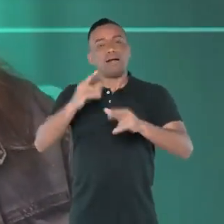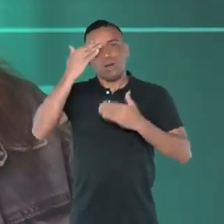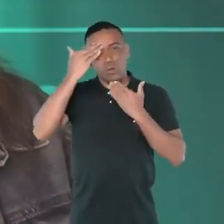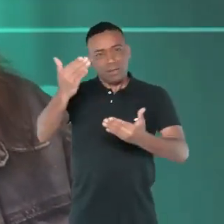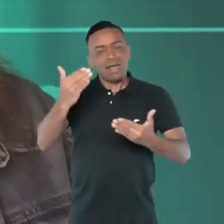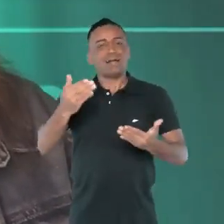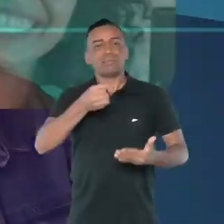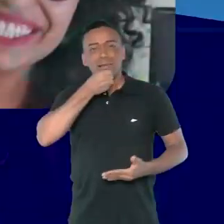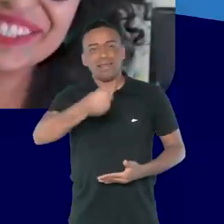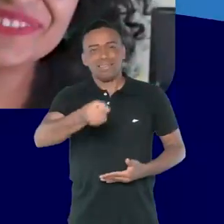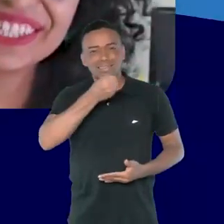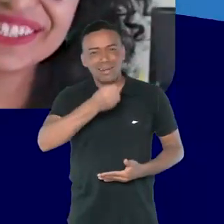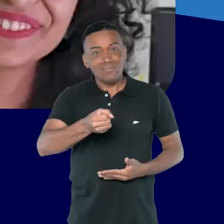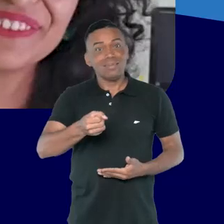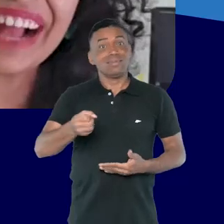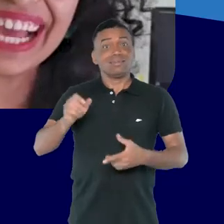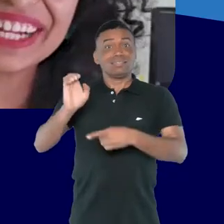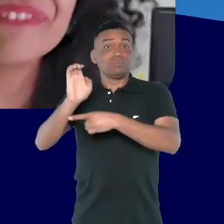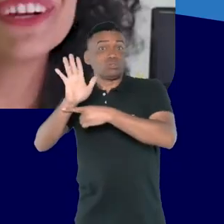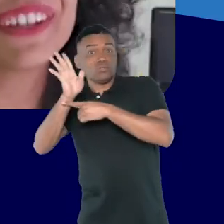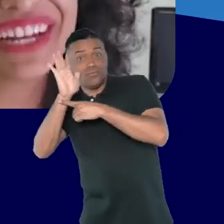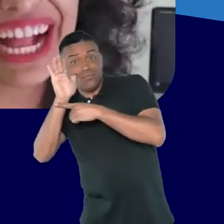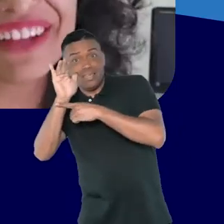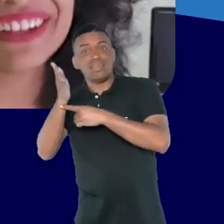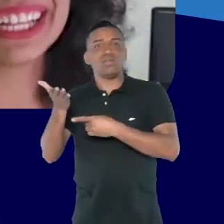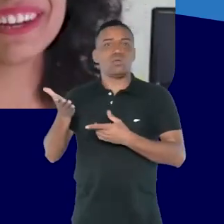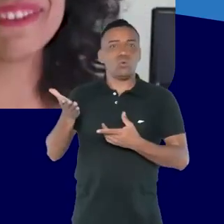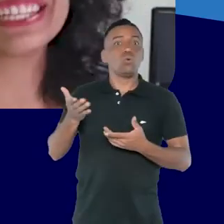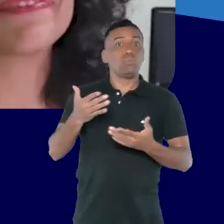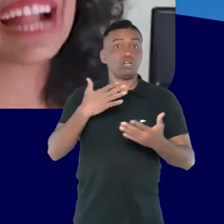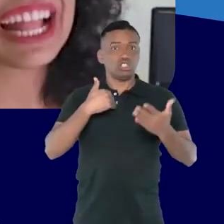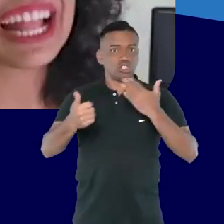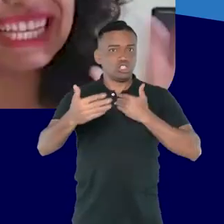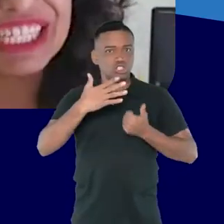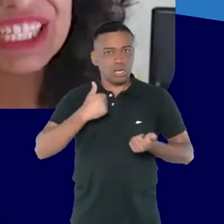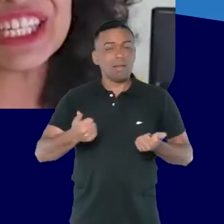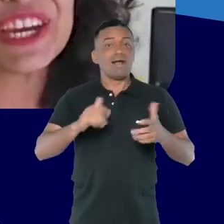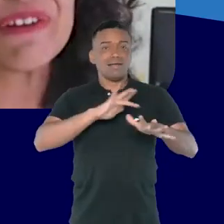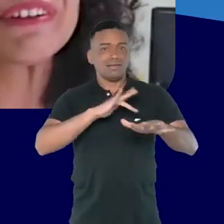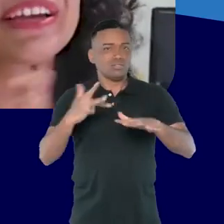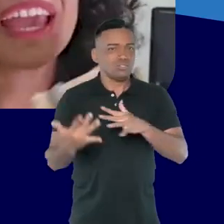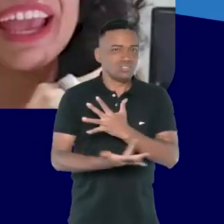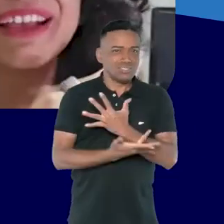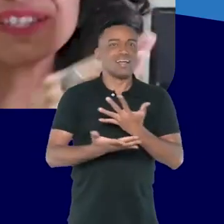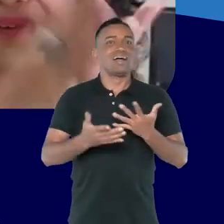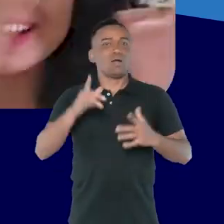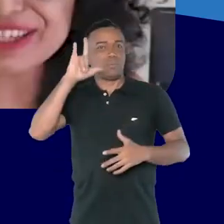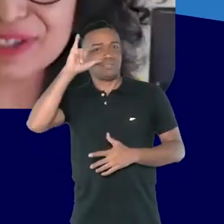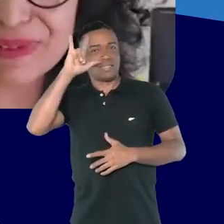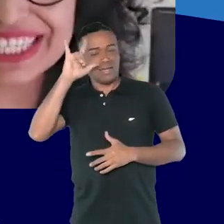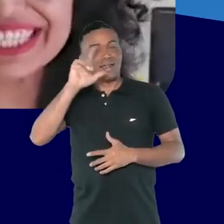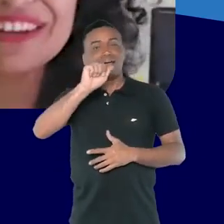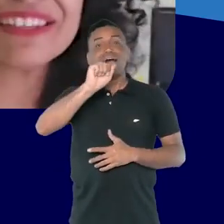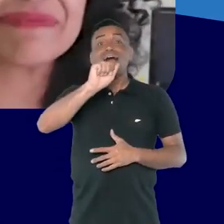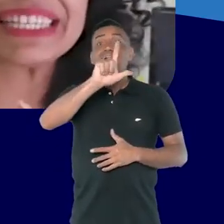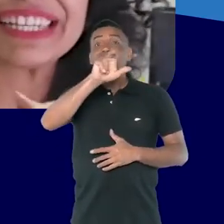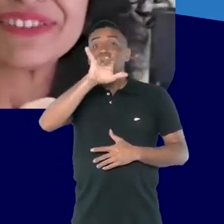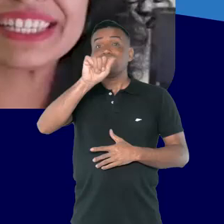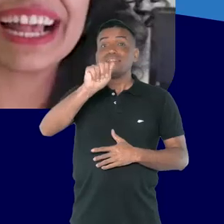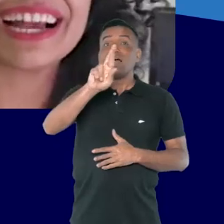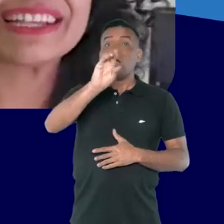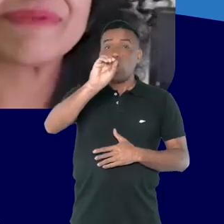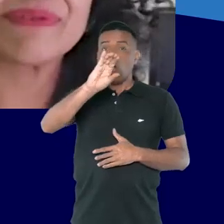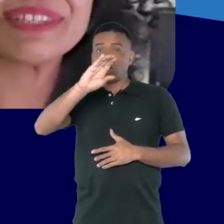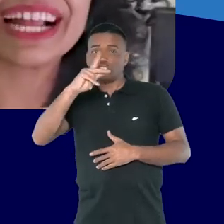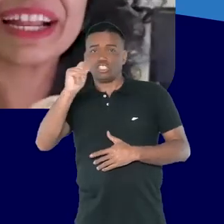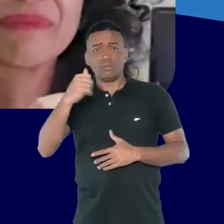mundo. Obrigada, Lavínia. Isso mesmo, tomara. Muito obrigada pela entrevista, obrigada quem assistiu. Estou aí à disposição nas minhas